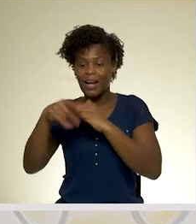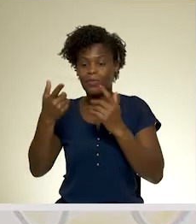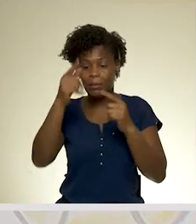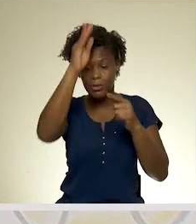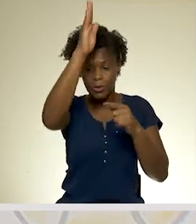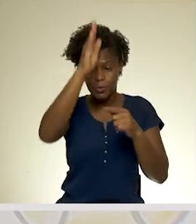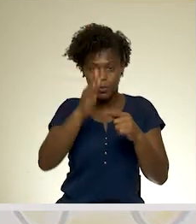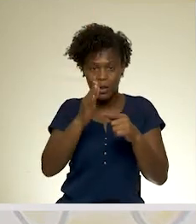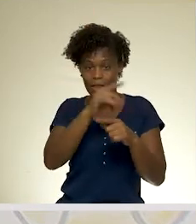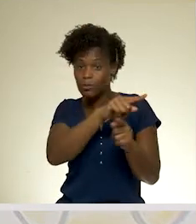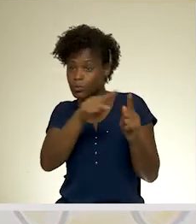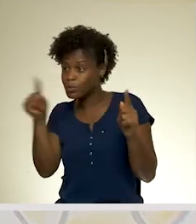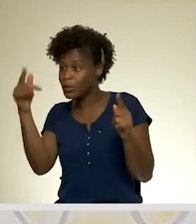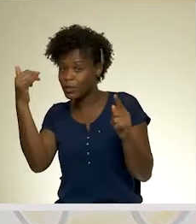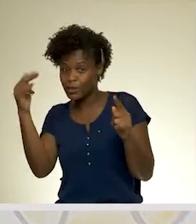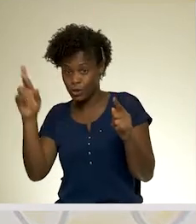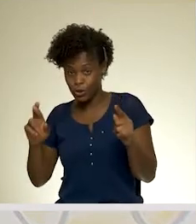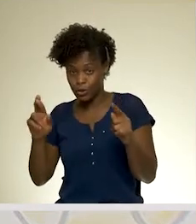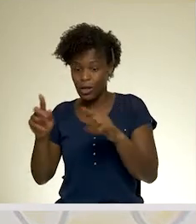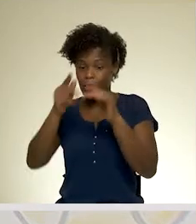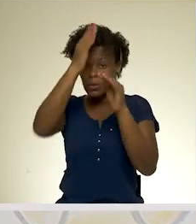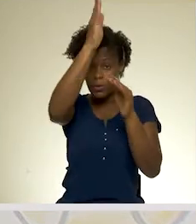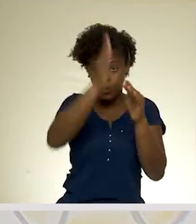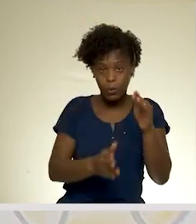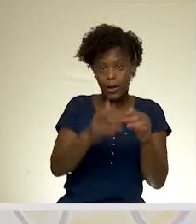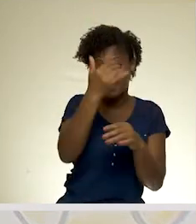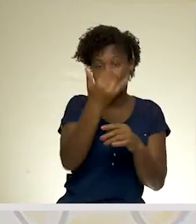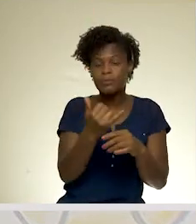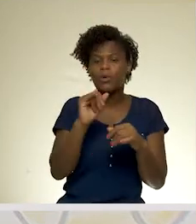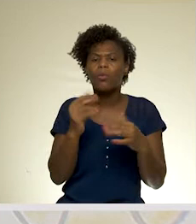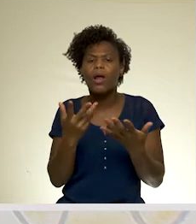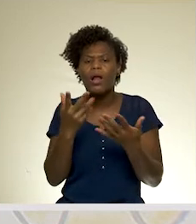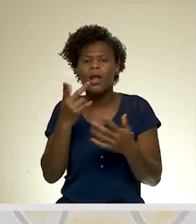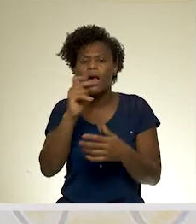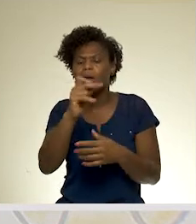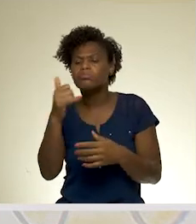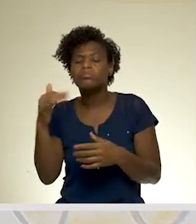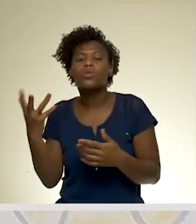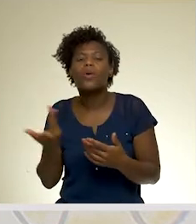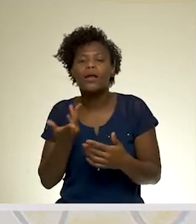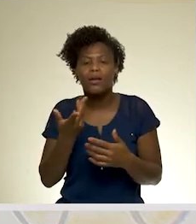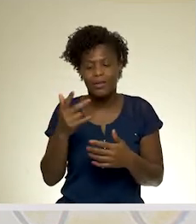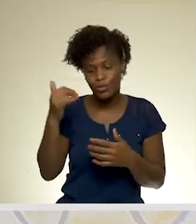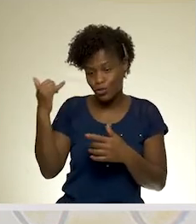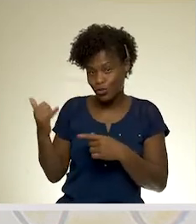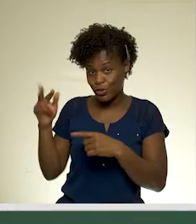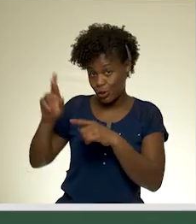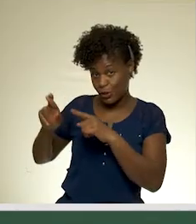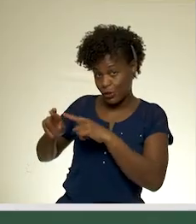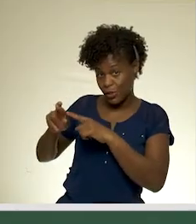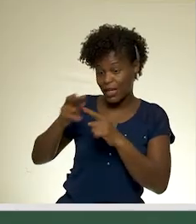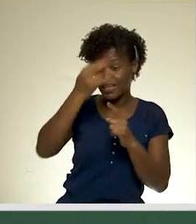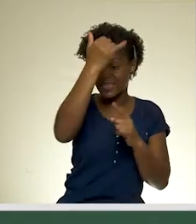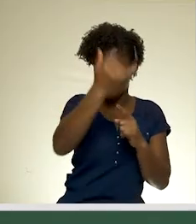temos aqui eixo de y. Quais são as variáveis? As variáveis são x e y. Quando